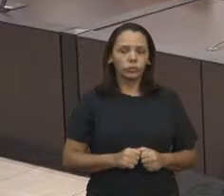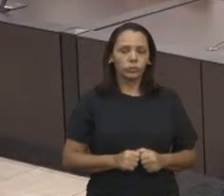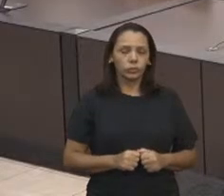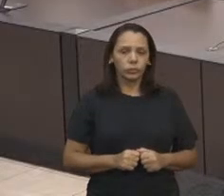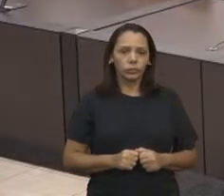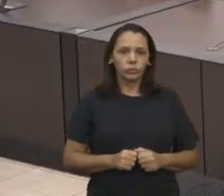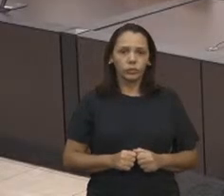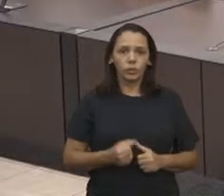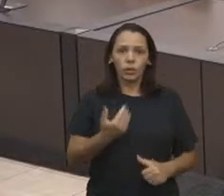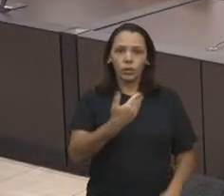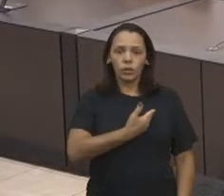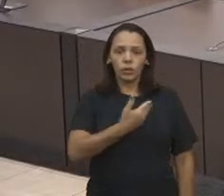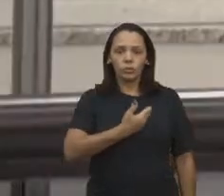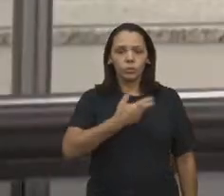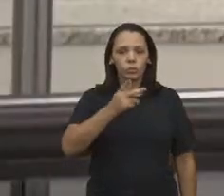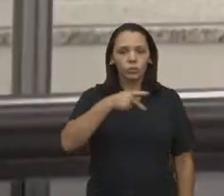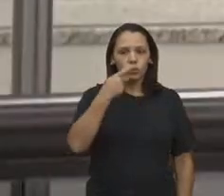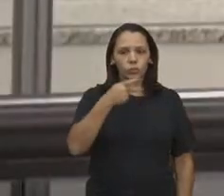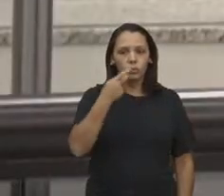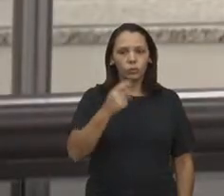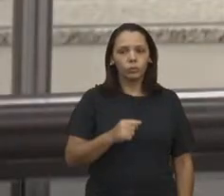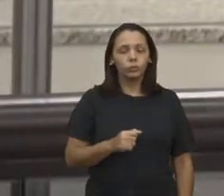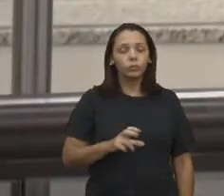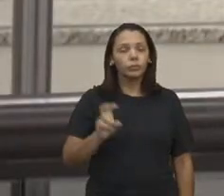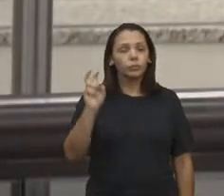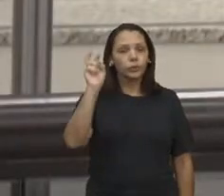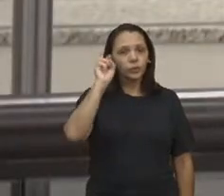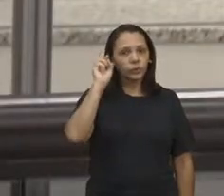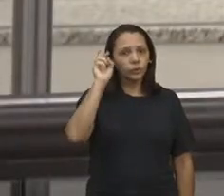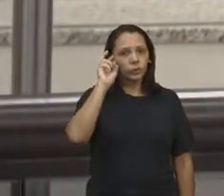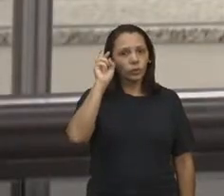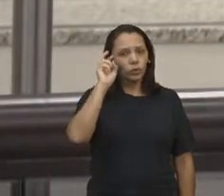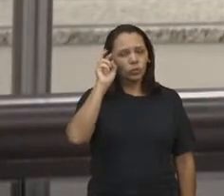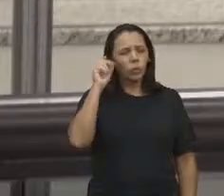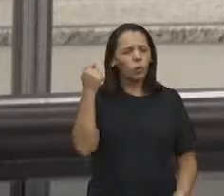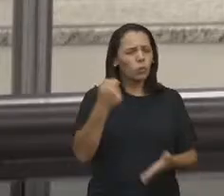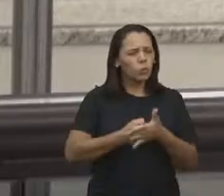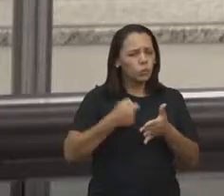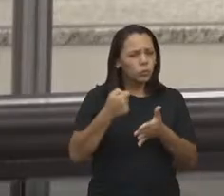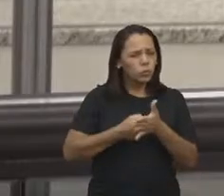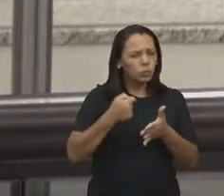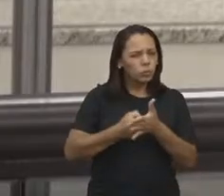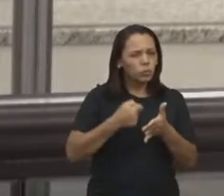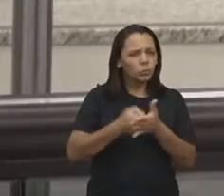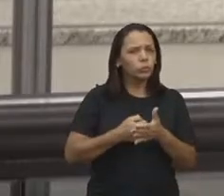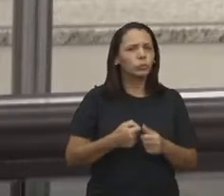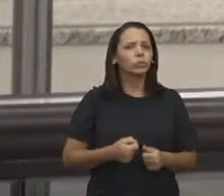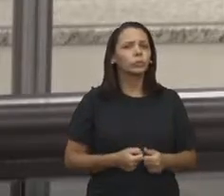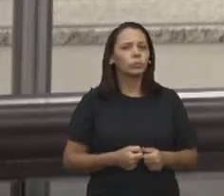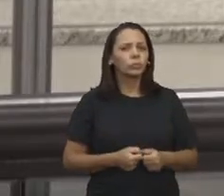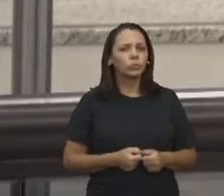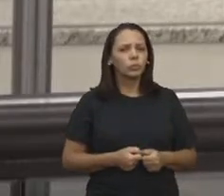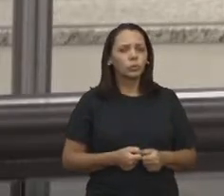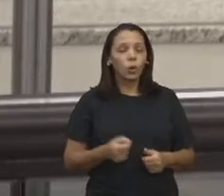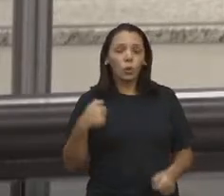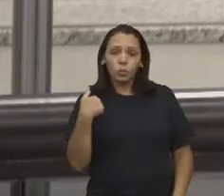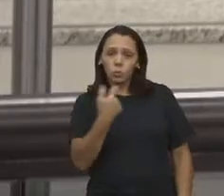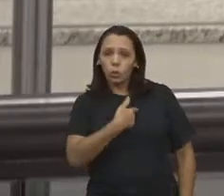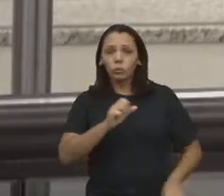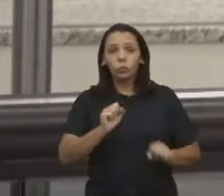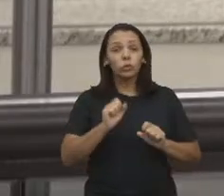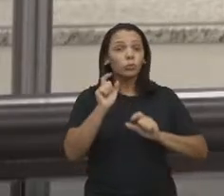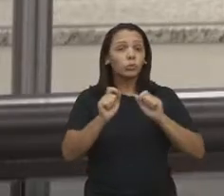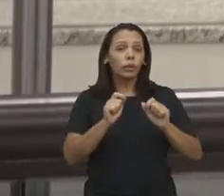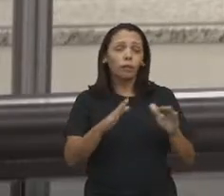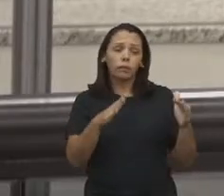Como nosso amigo disse hoje, a quinta-feira de muita luta, todos aqui poderiam estar nas suas